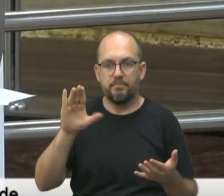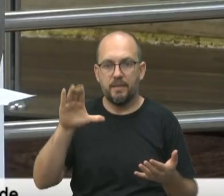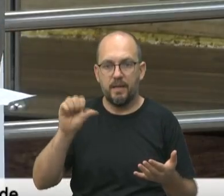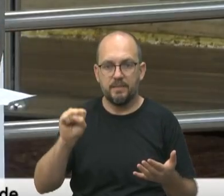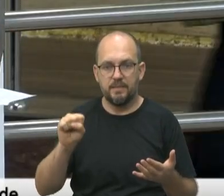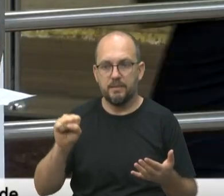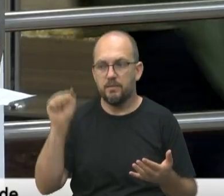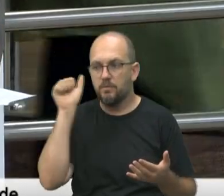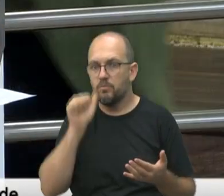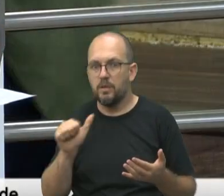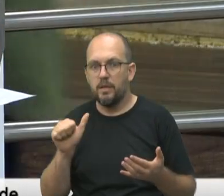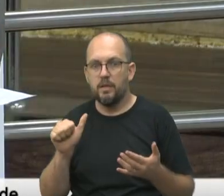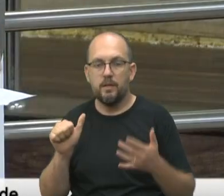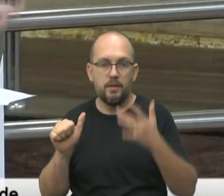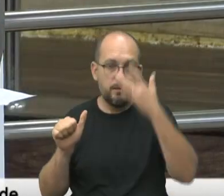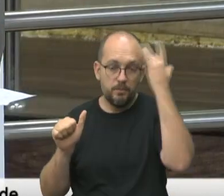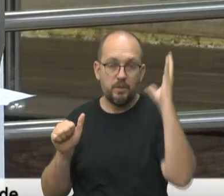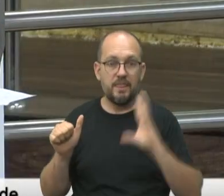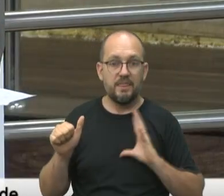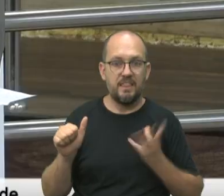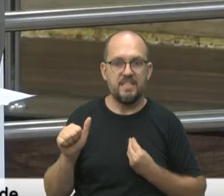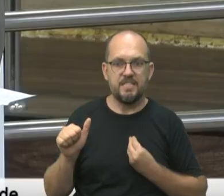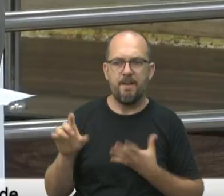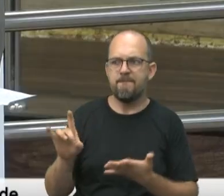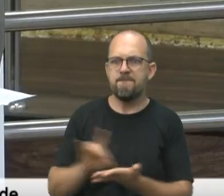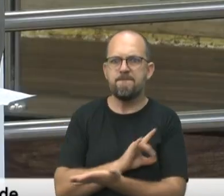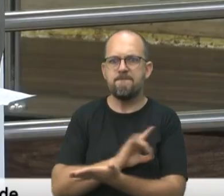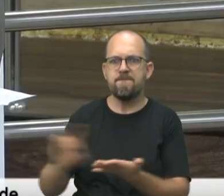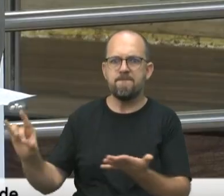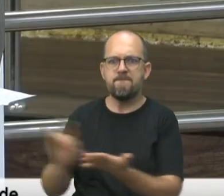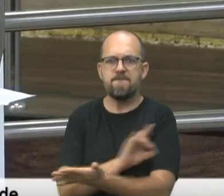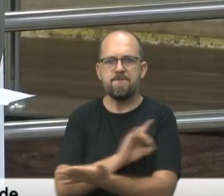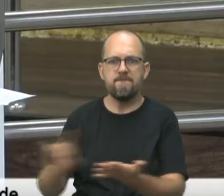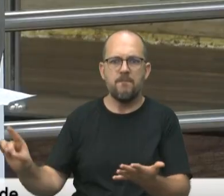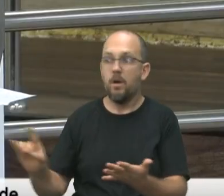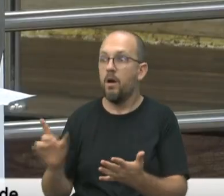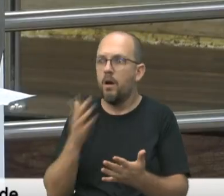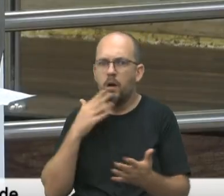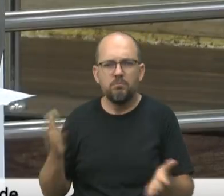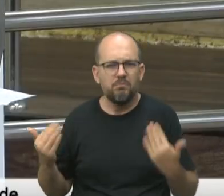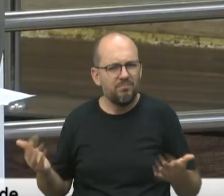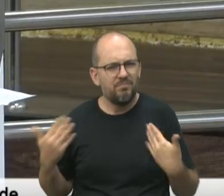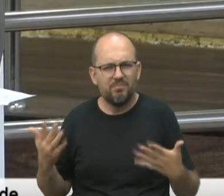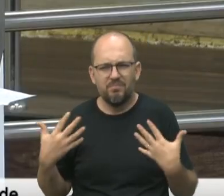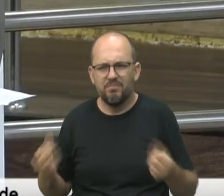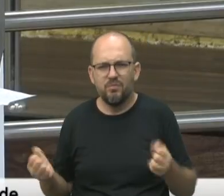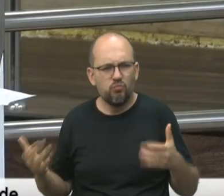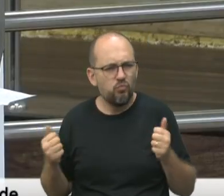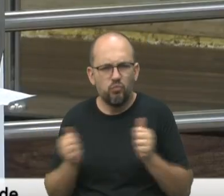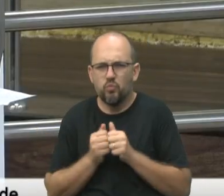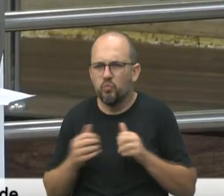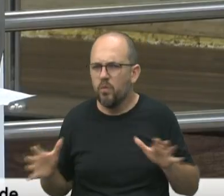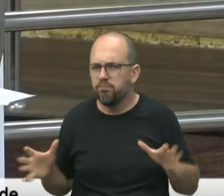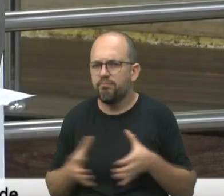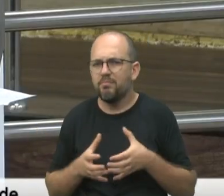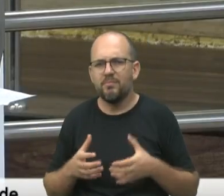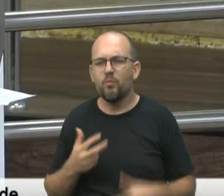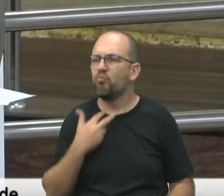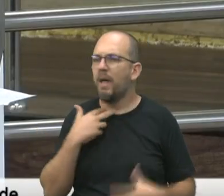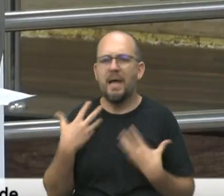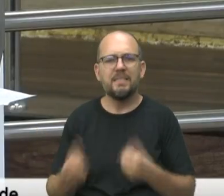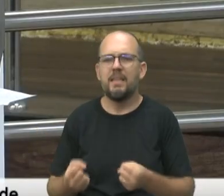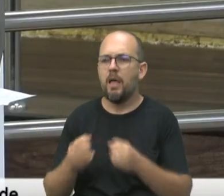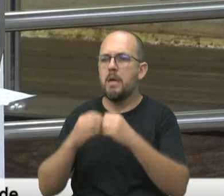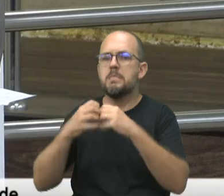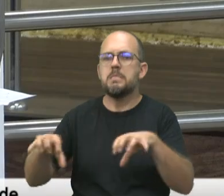pessoas trans, existam mais rivalidade do que motivos para a gente estar junto. Não consigo me conformar com isso. Não é possível